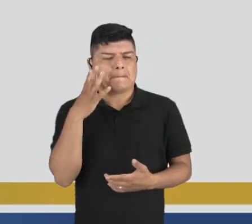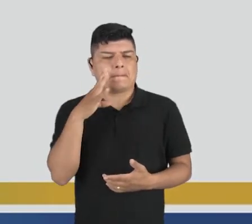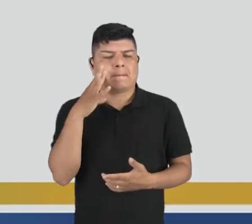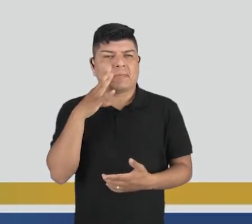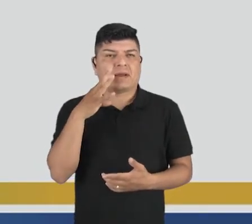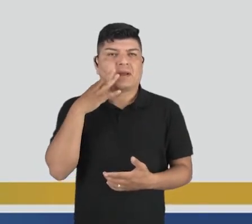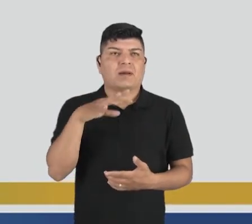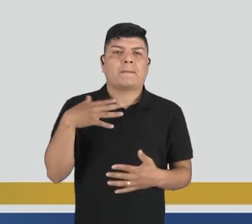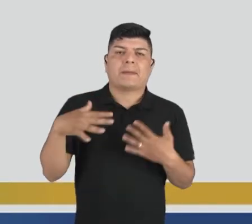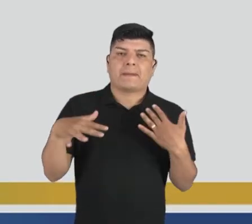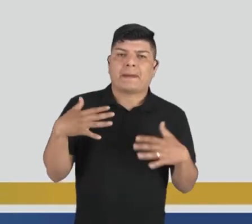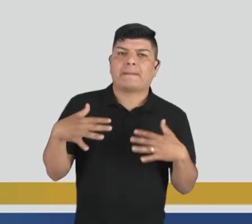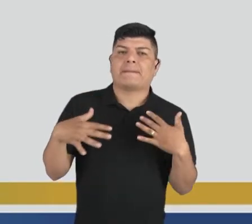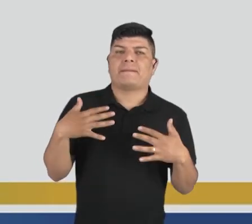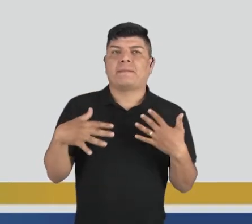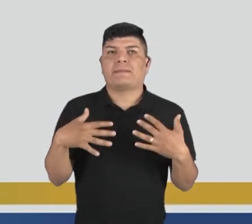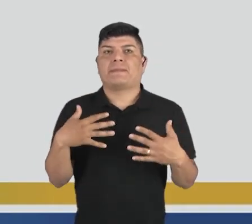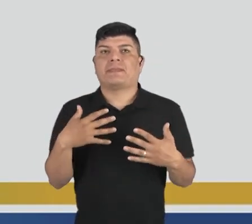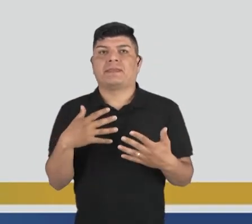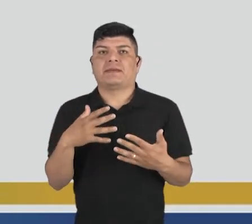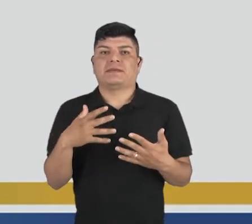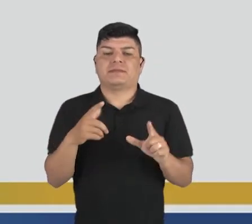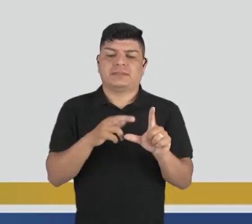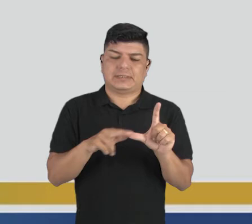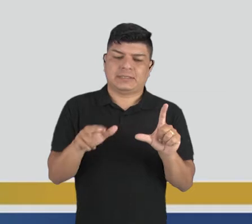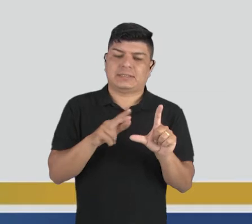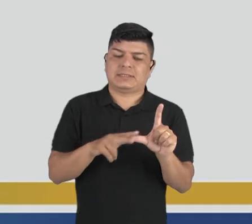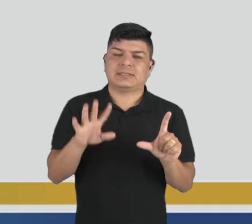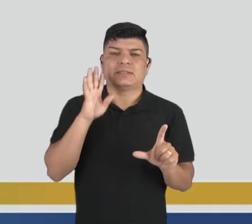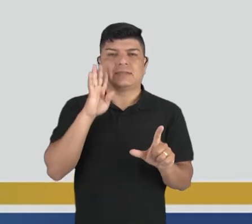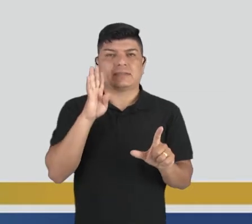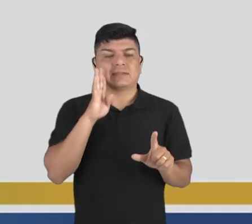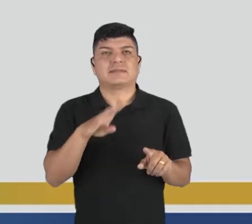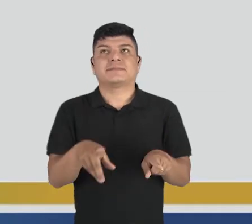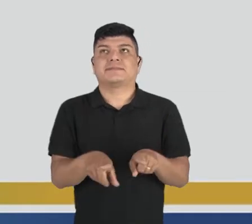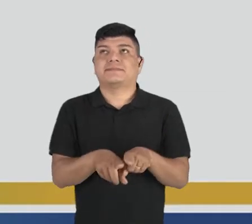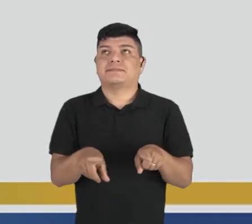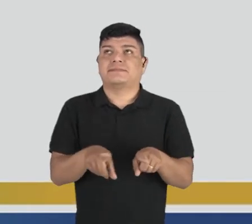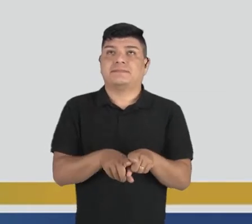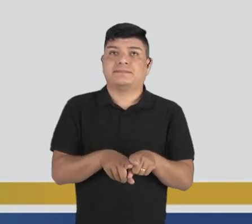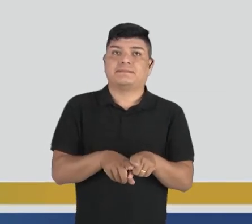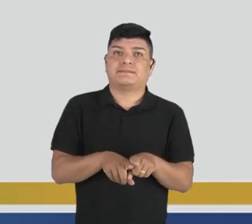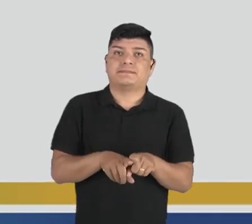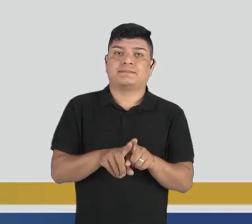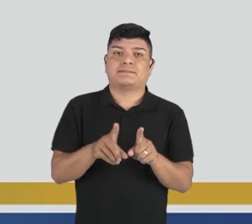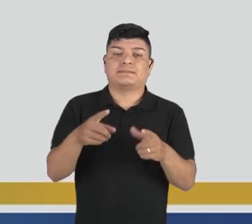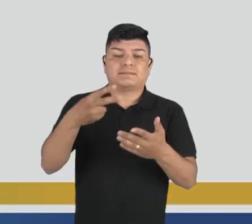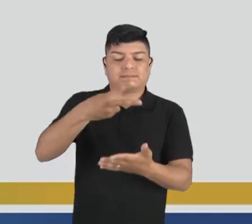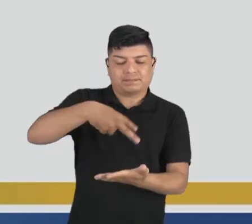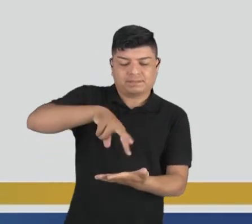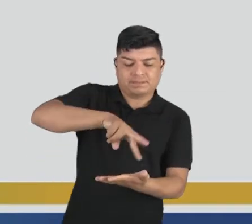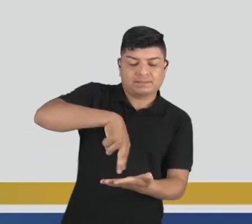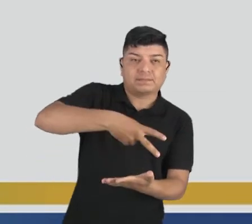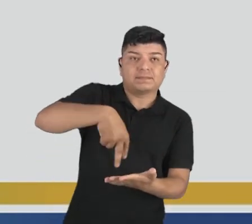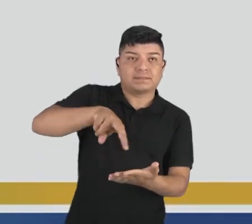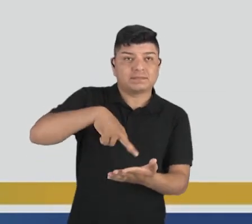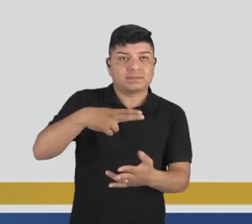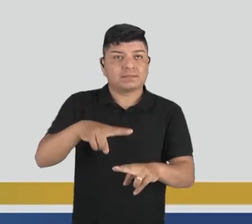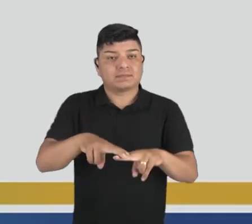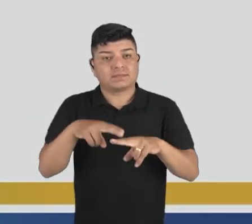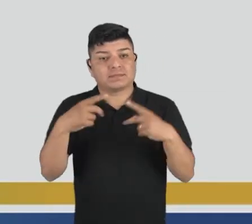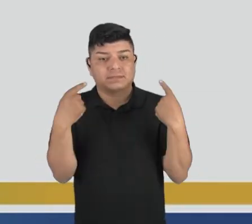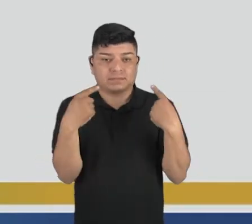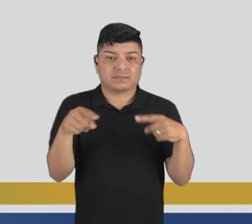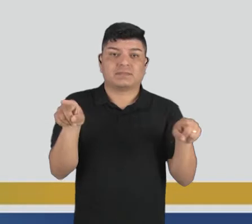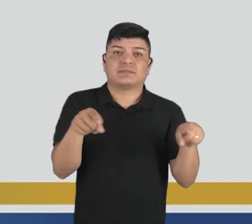bem intensa, né? E tem algumas letras muito bacanas também, a batida em si, né? A dança. Então, assim, a música